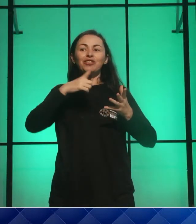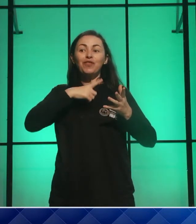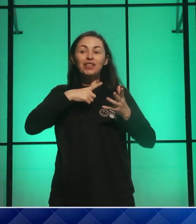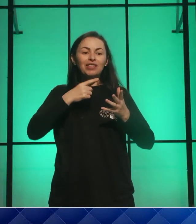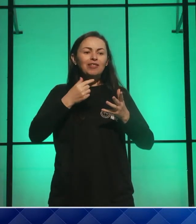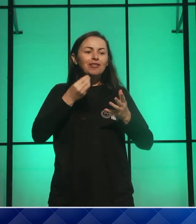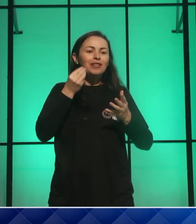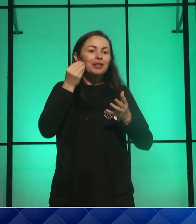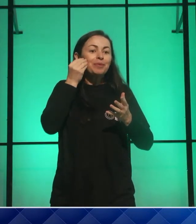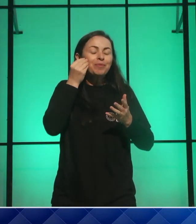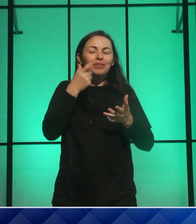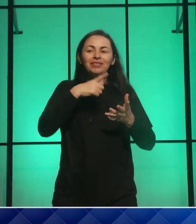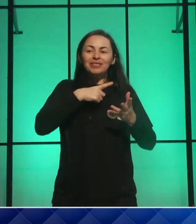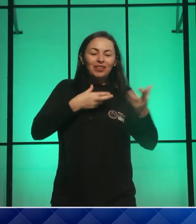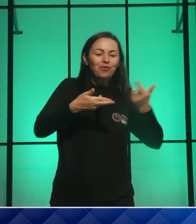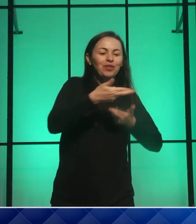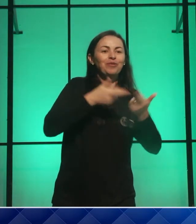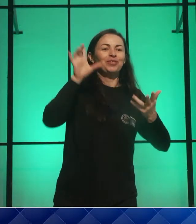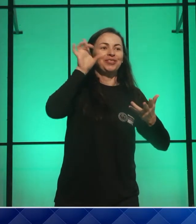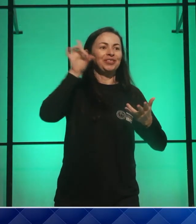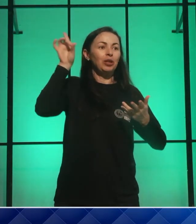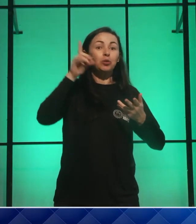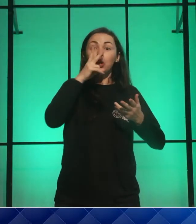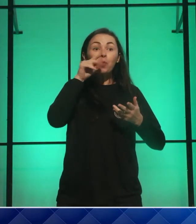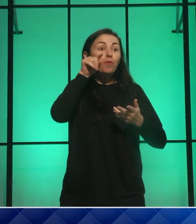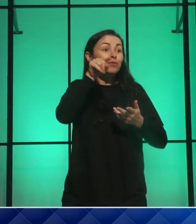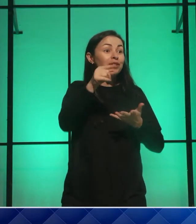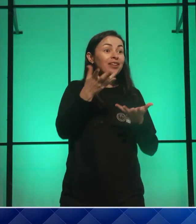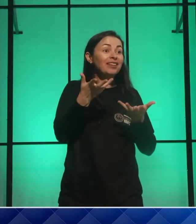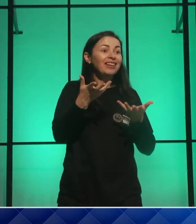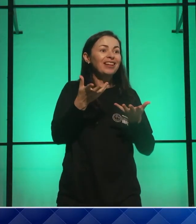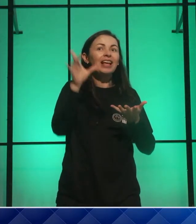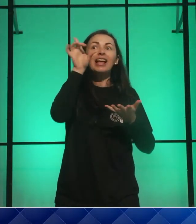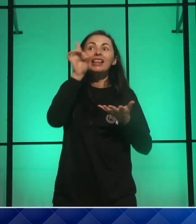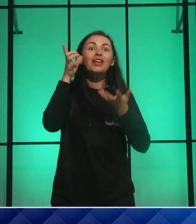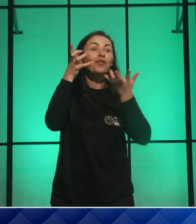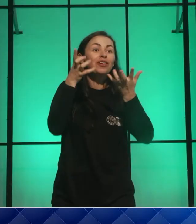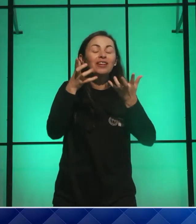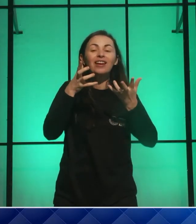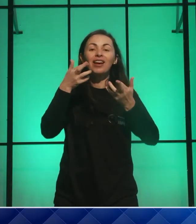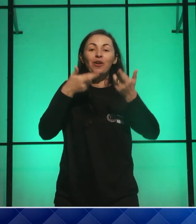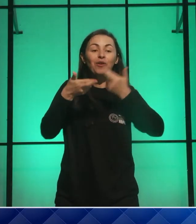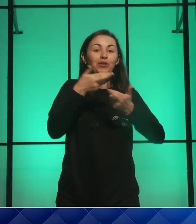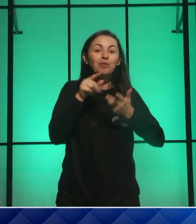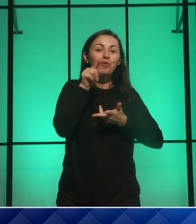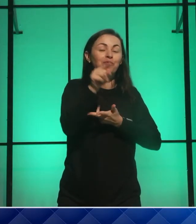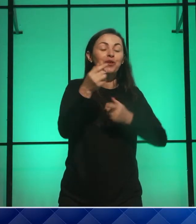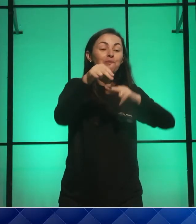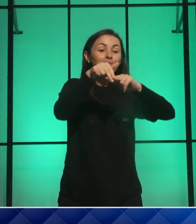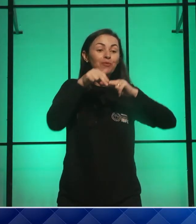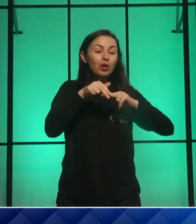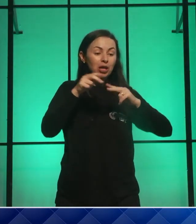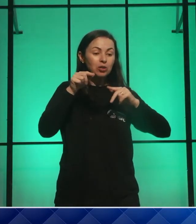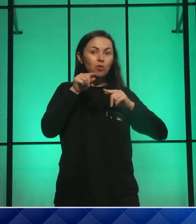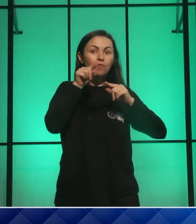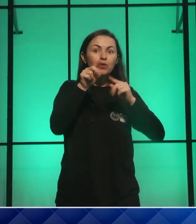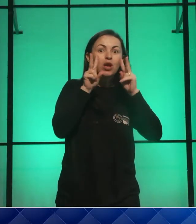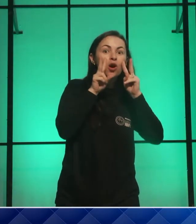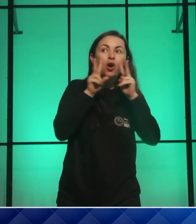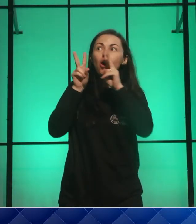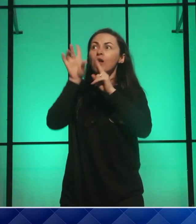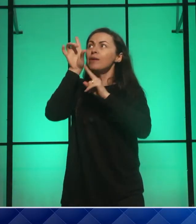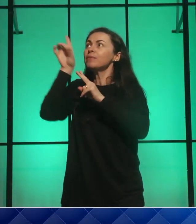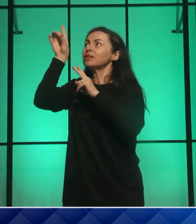coisa você. Deus quer ter um relacionamento com você. Por isso você, quando se volta a Deus